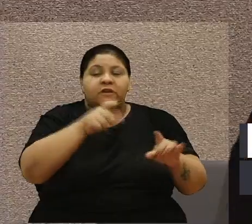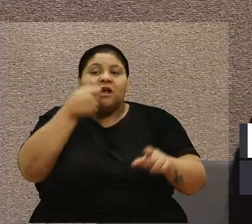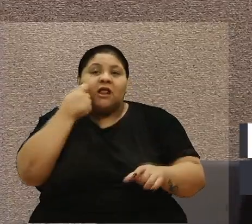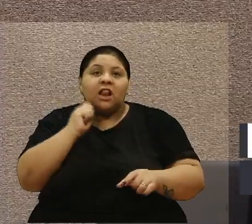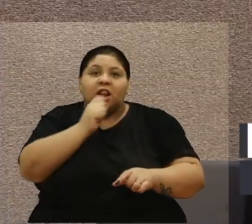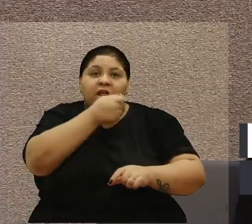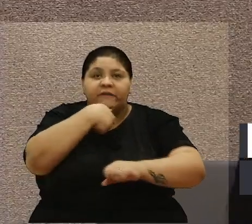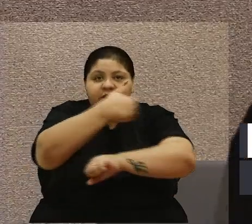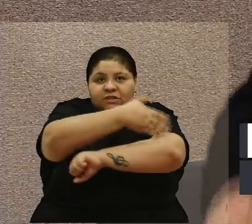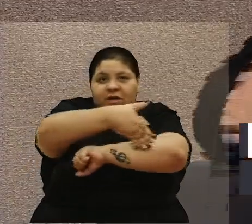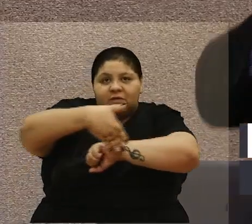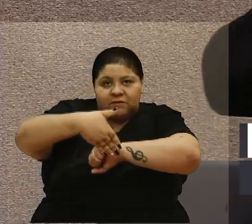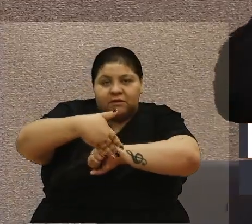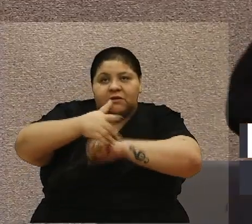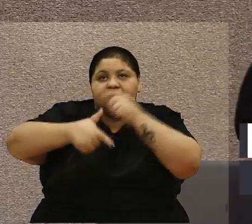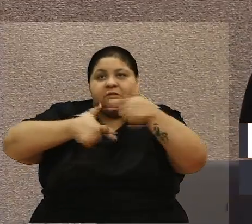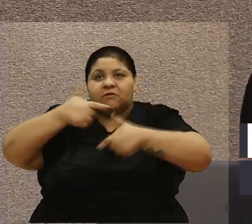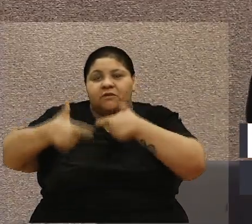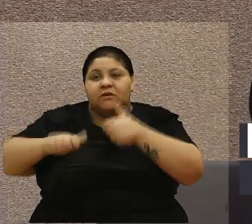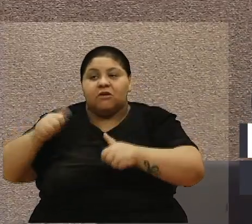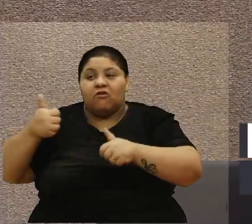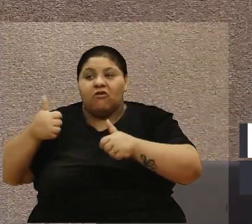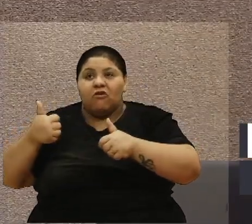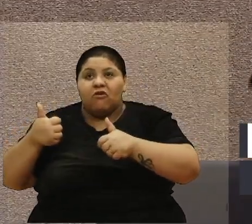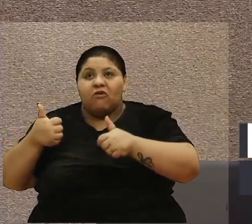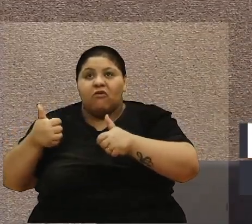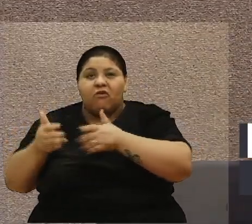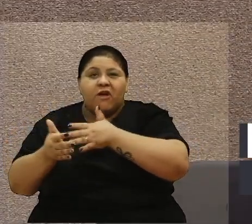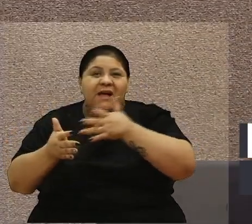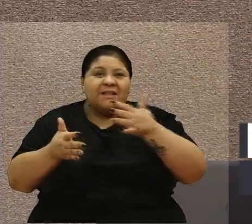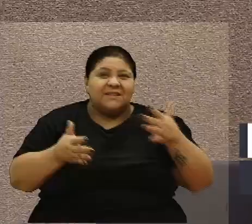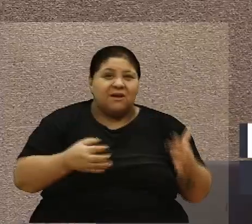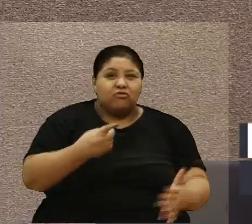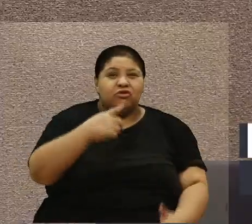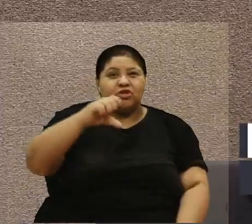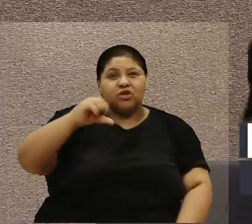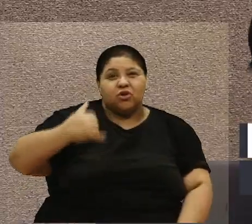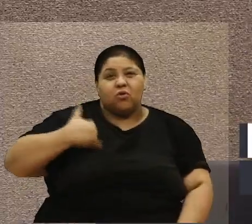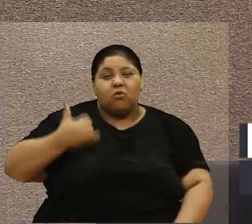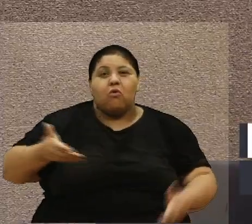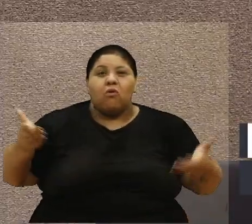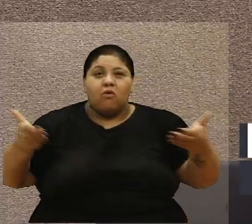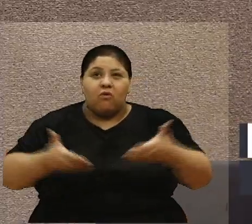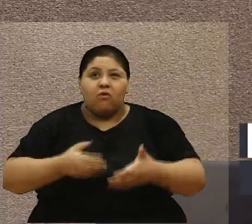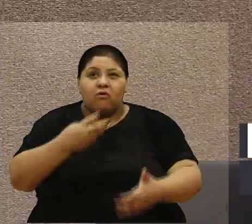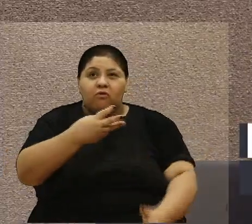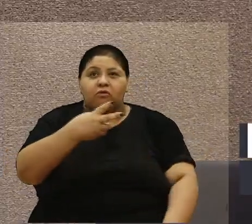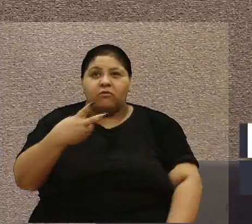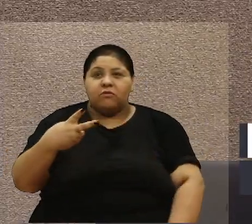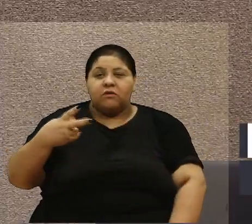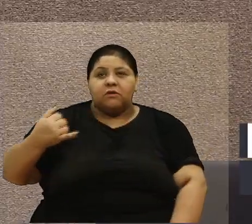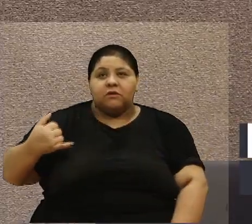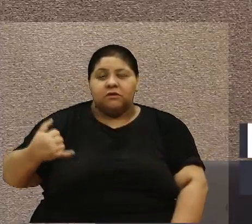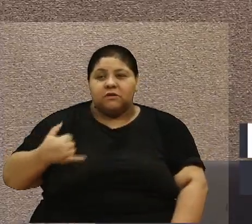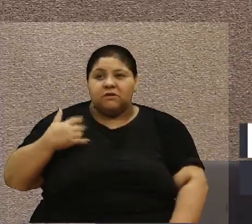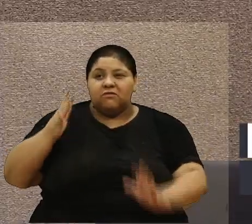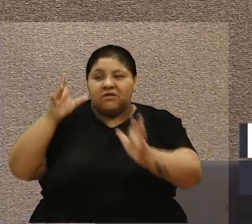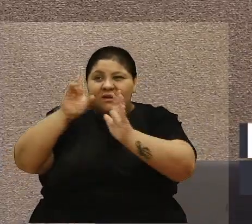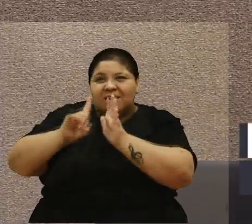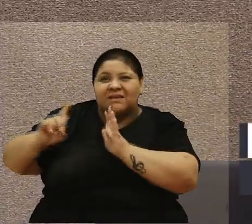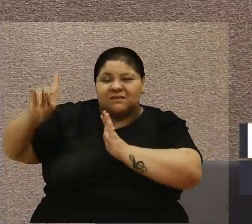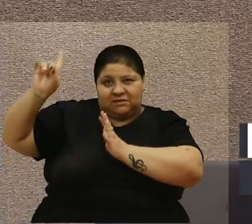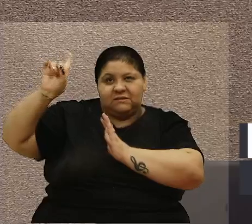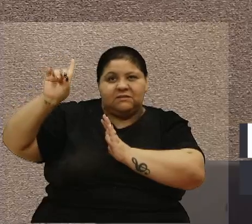rua. Trabalhei dos 11 até os 19 anos. Hoje estou com 32 anos. Graças a